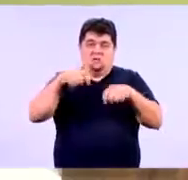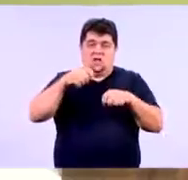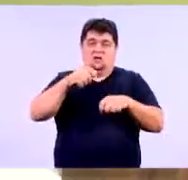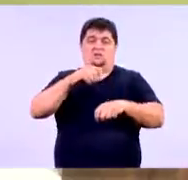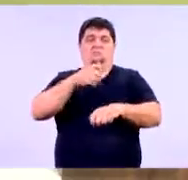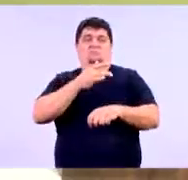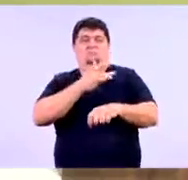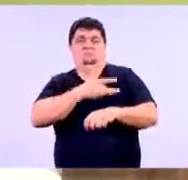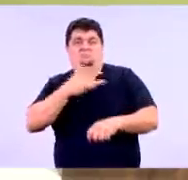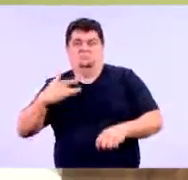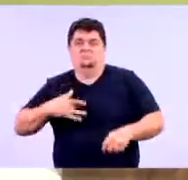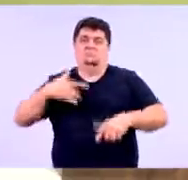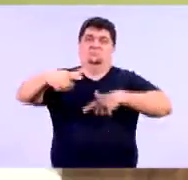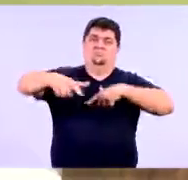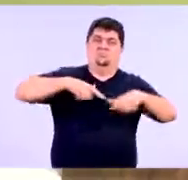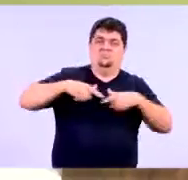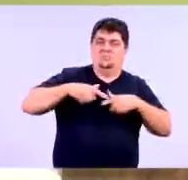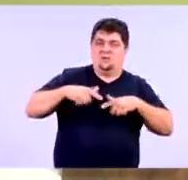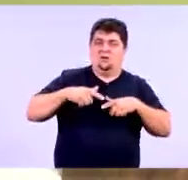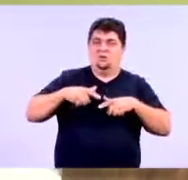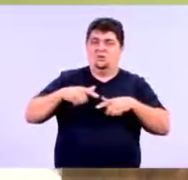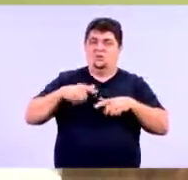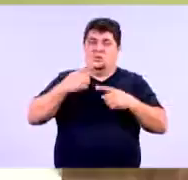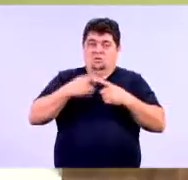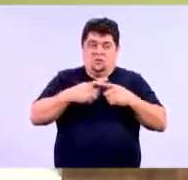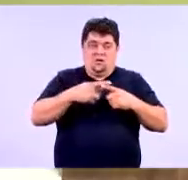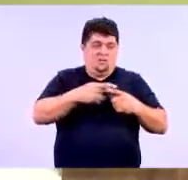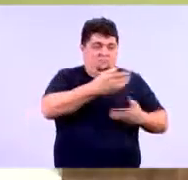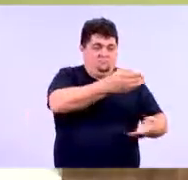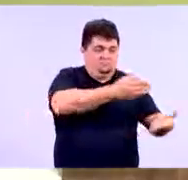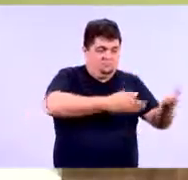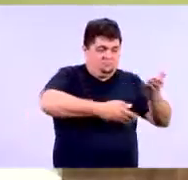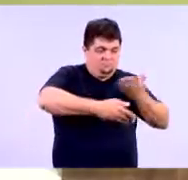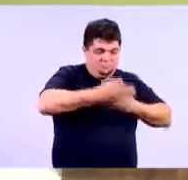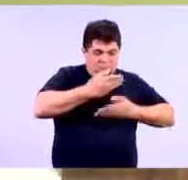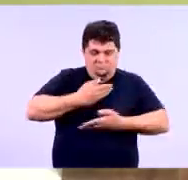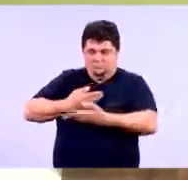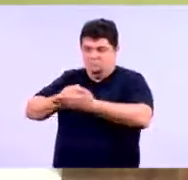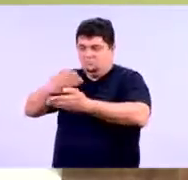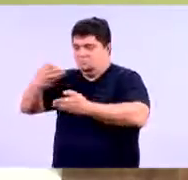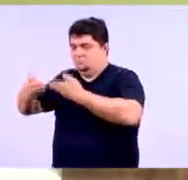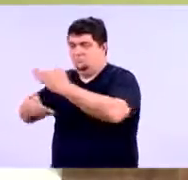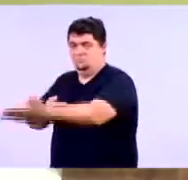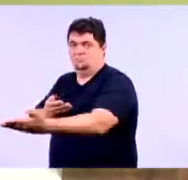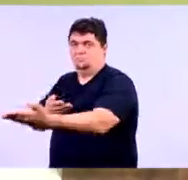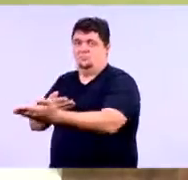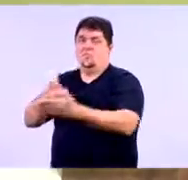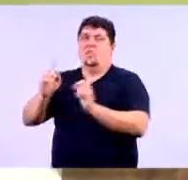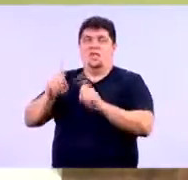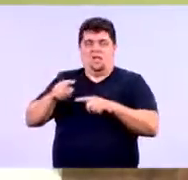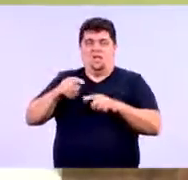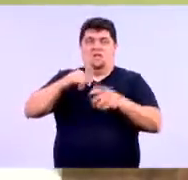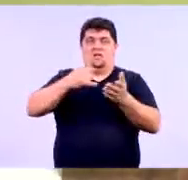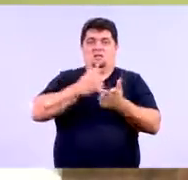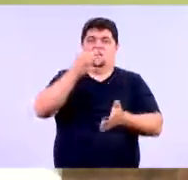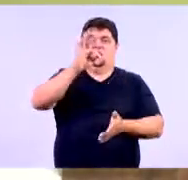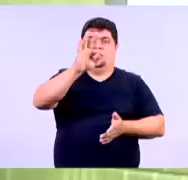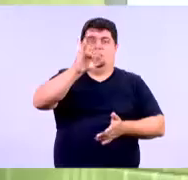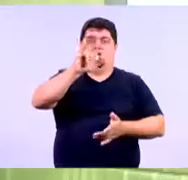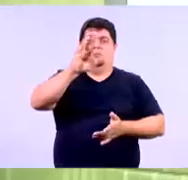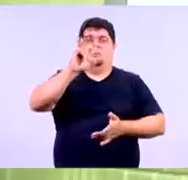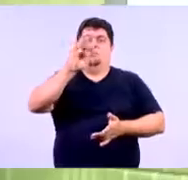poder gerar emprego, porque para ele gastar, ele tem que ter arrecadado. E ele vai arrecadar justamente por meio dos